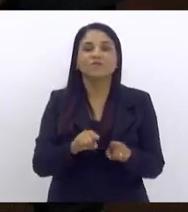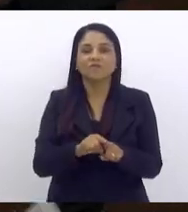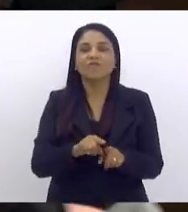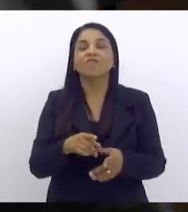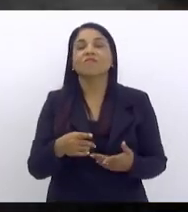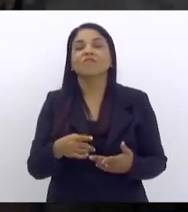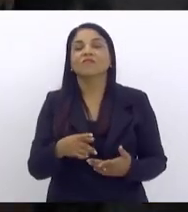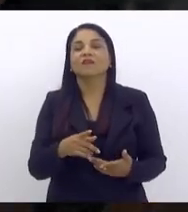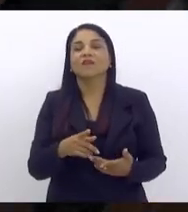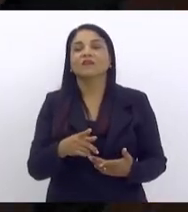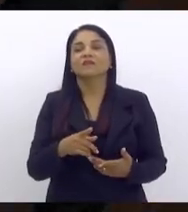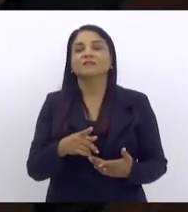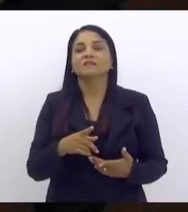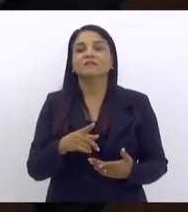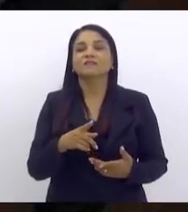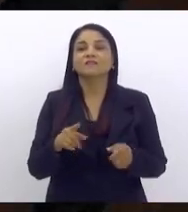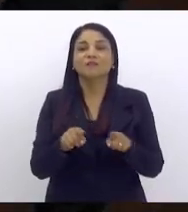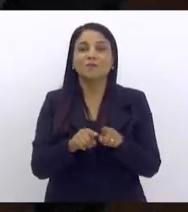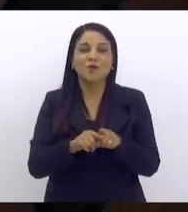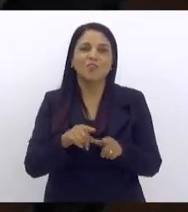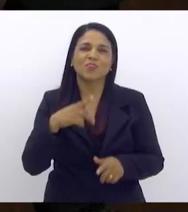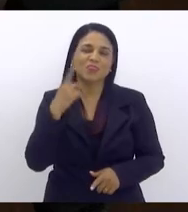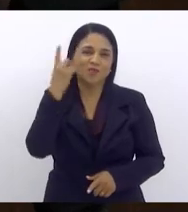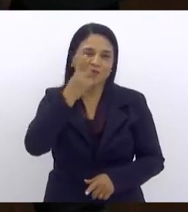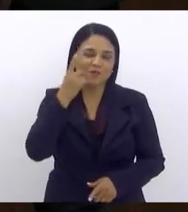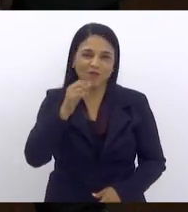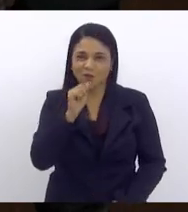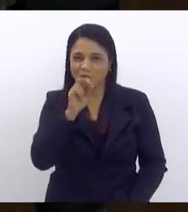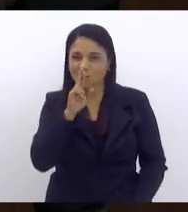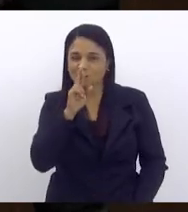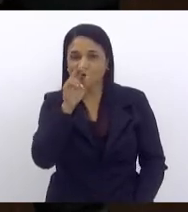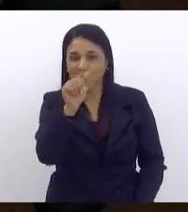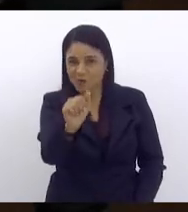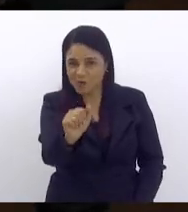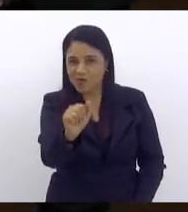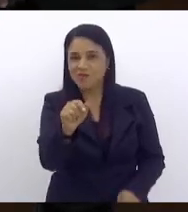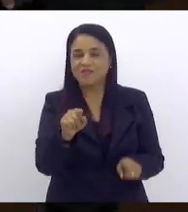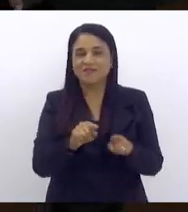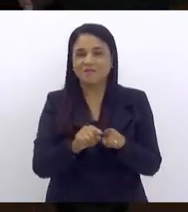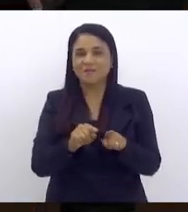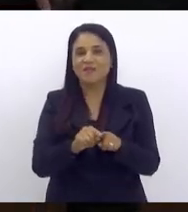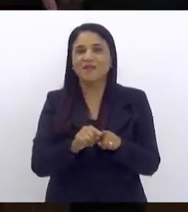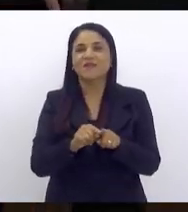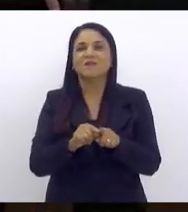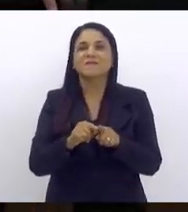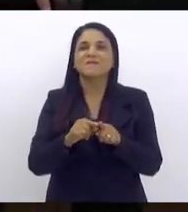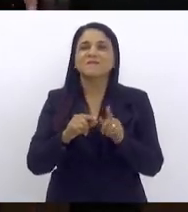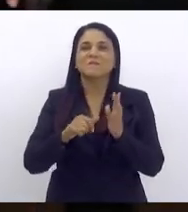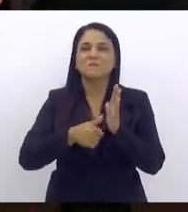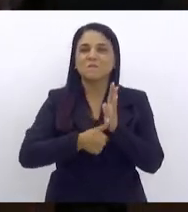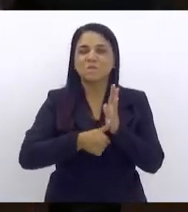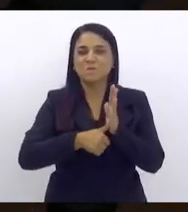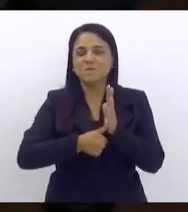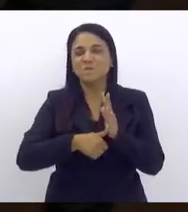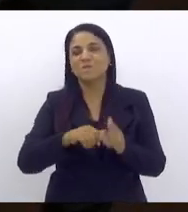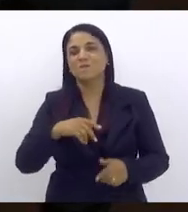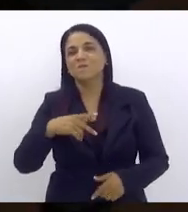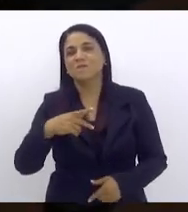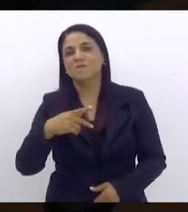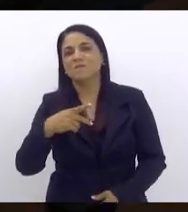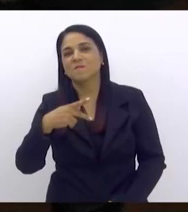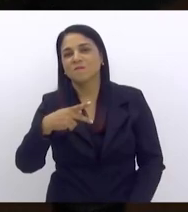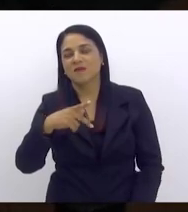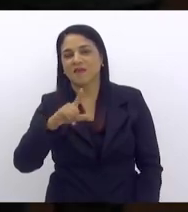e que o nosso deputado, até Rodrigo Amorim, esteve com ele essa semana, está sendo cortejado para vir para o PL, deputado, para ser o nosso candidato a